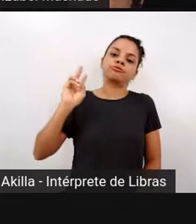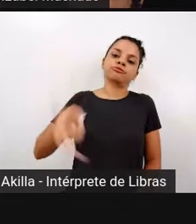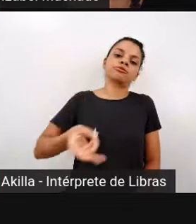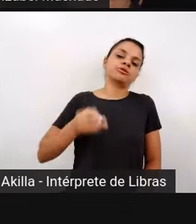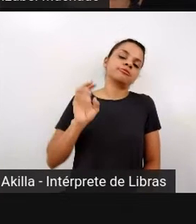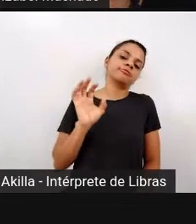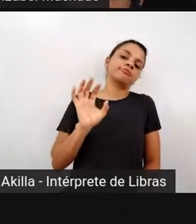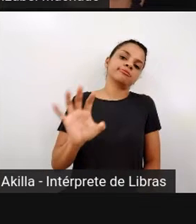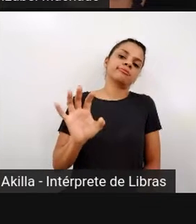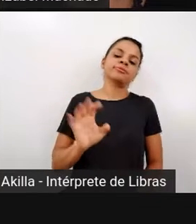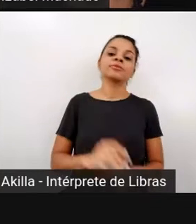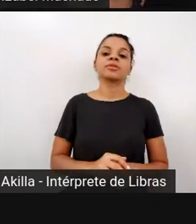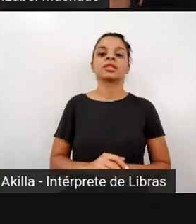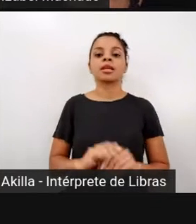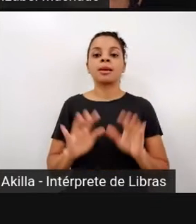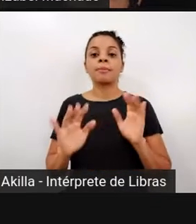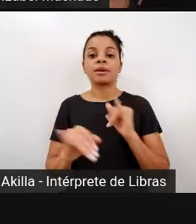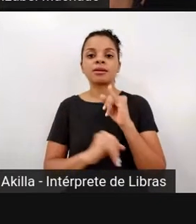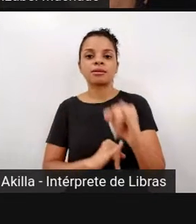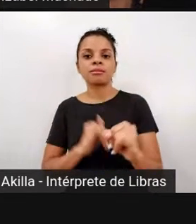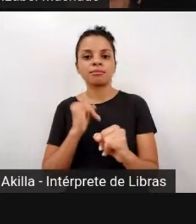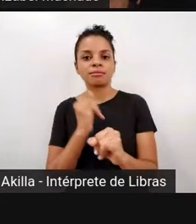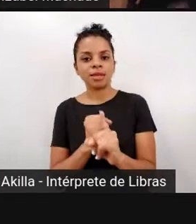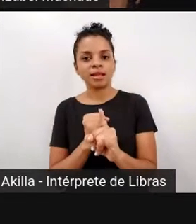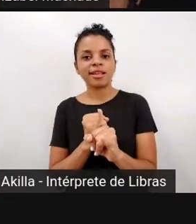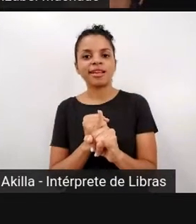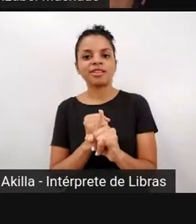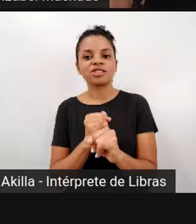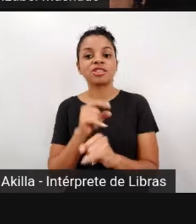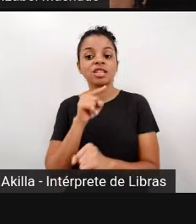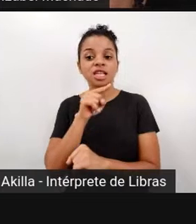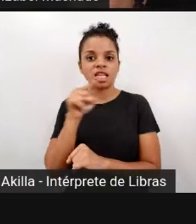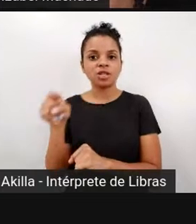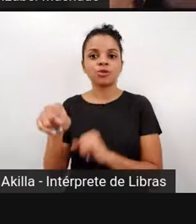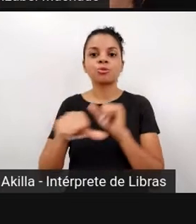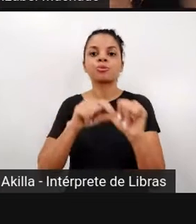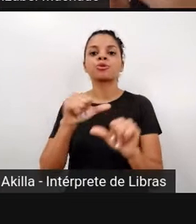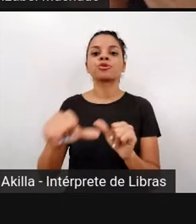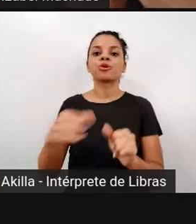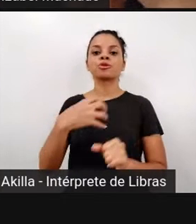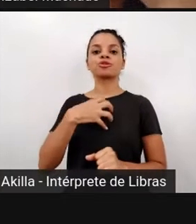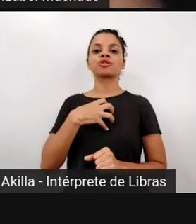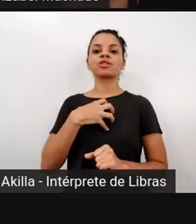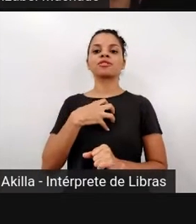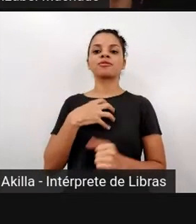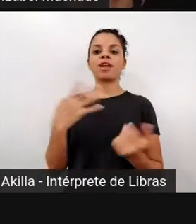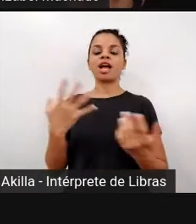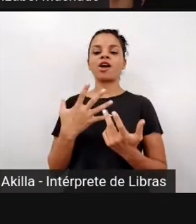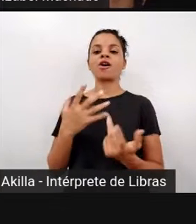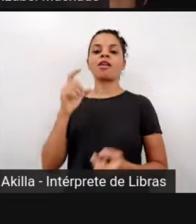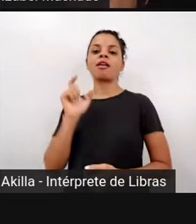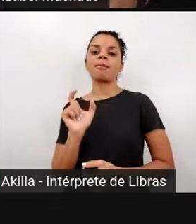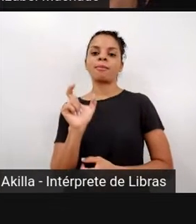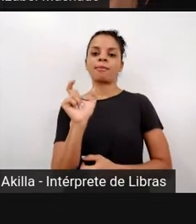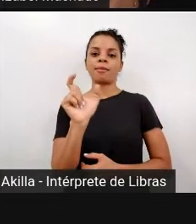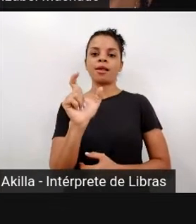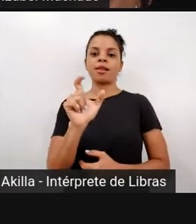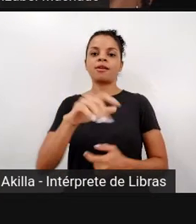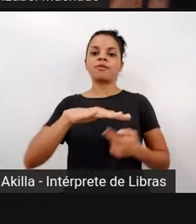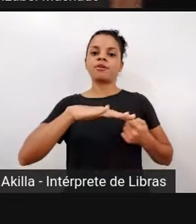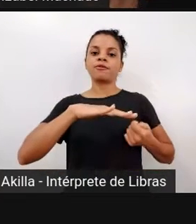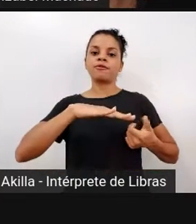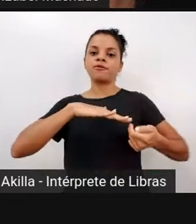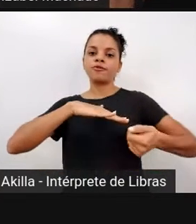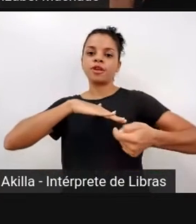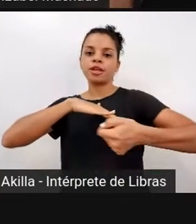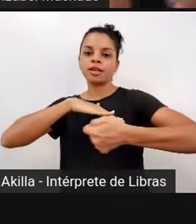se popularizou e acabou sendo denominado de fake news, que é um conceito amplo e que eu até discordo, porque eu acho que se é notícia